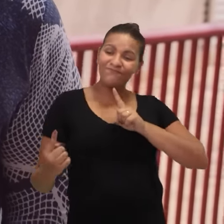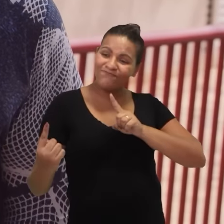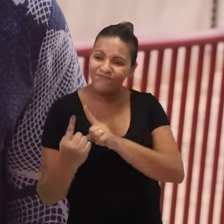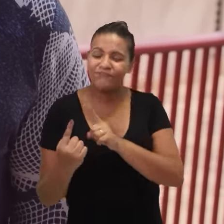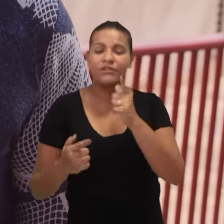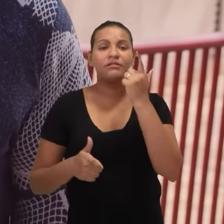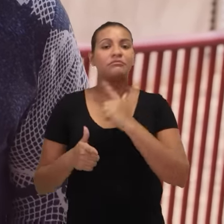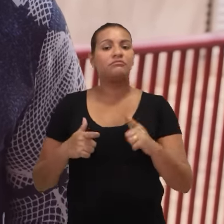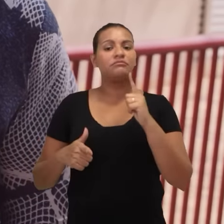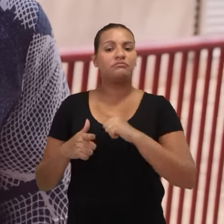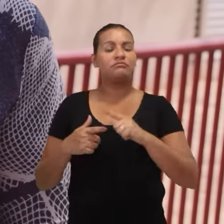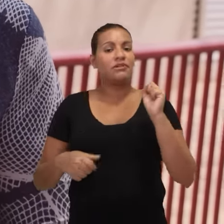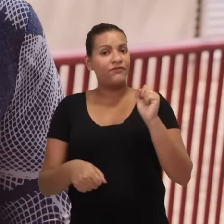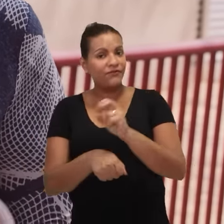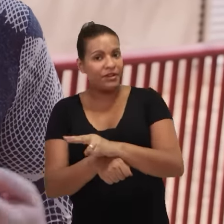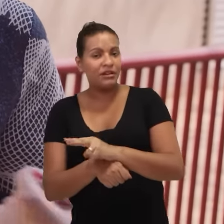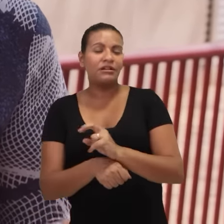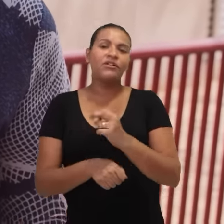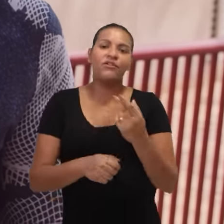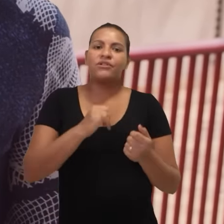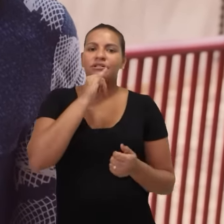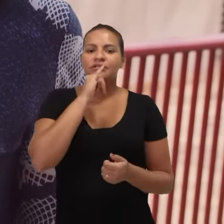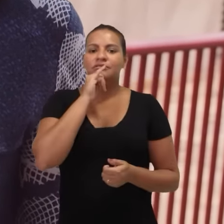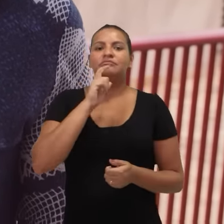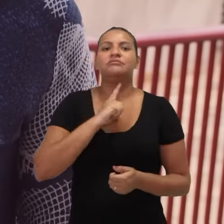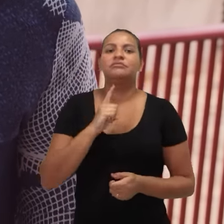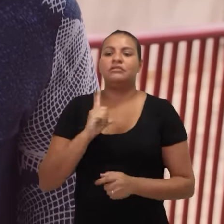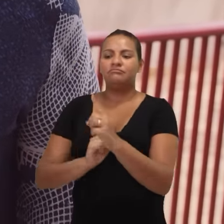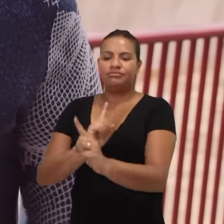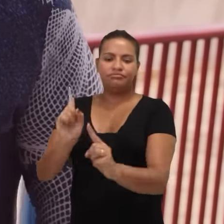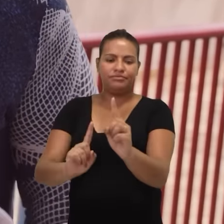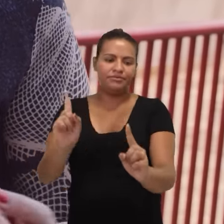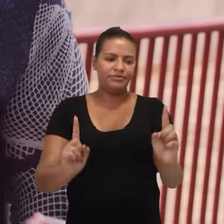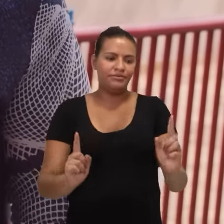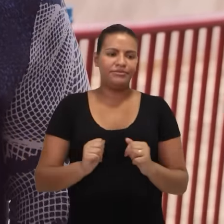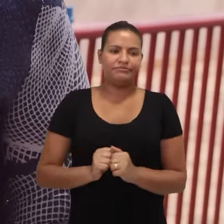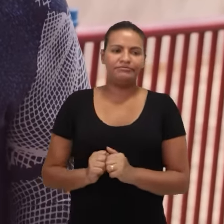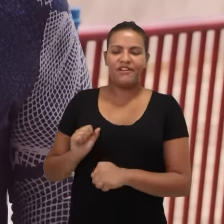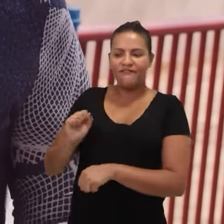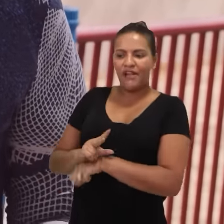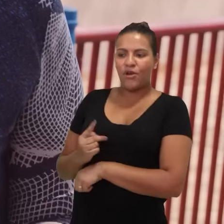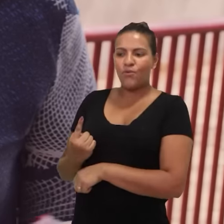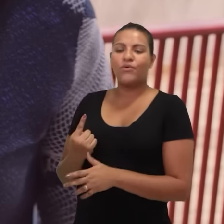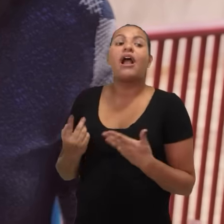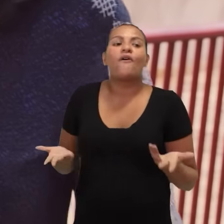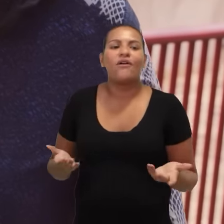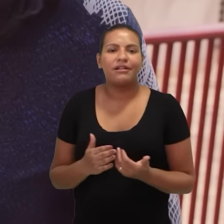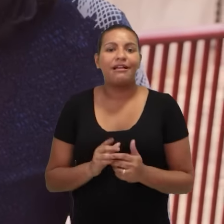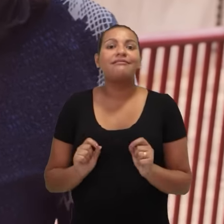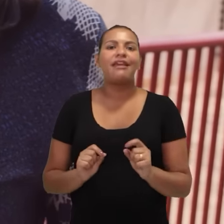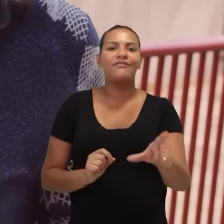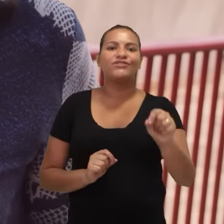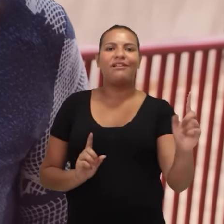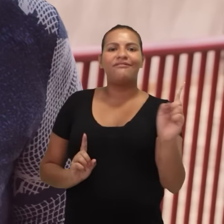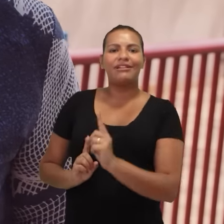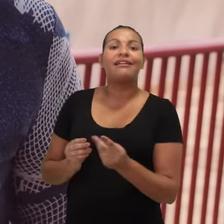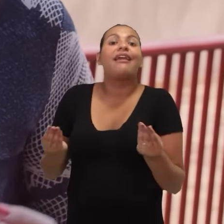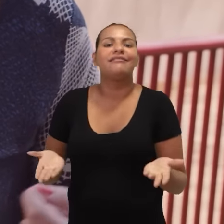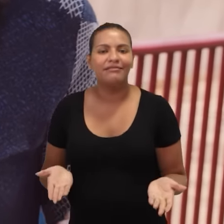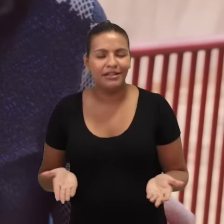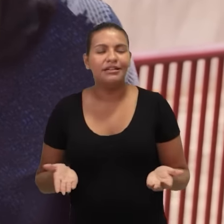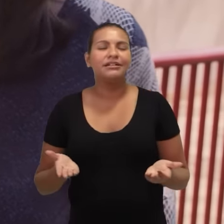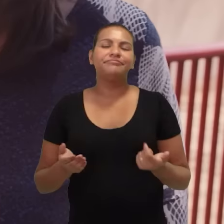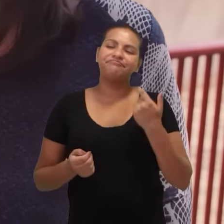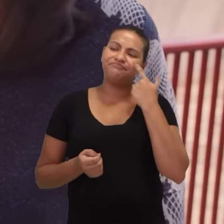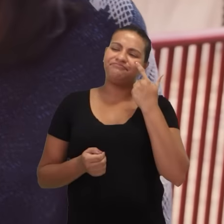era oferecer uma vaga ou ter que escolher para quem que ia... Quem que ia atender, às vezes, quem chegou primeiro, isso não era justo. Sim.